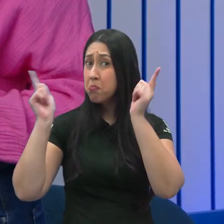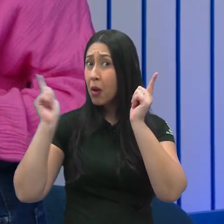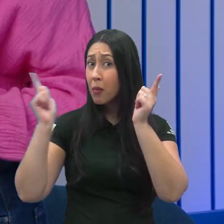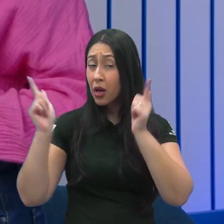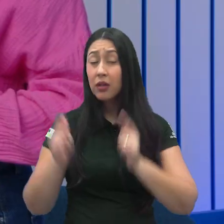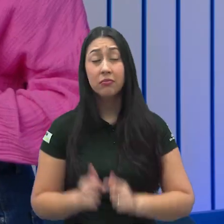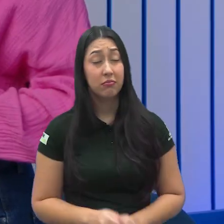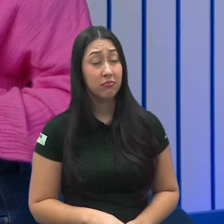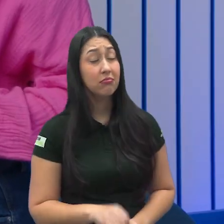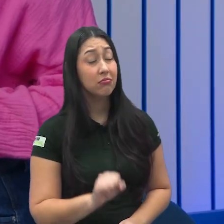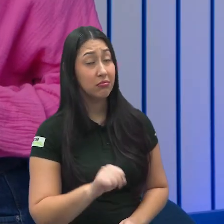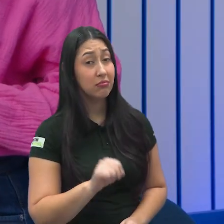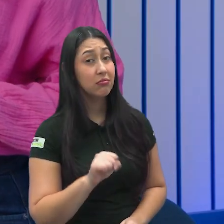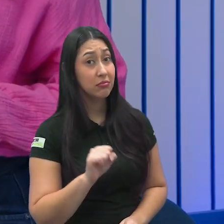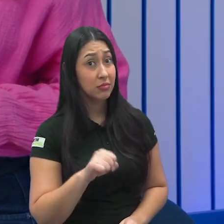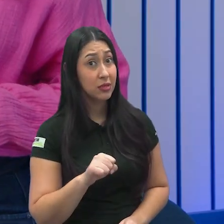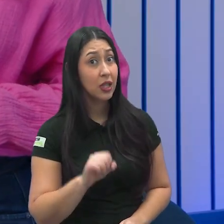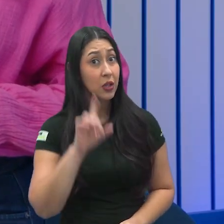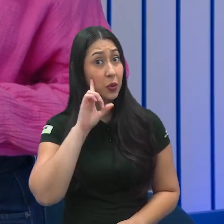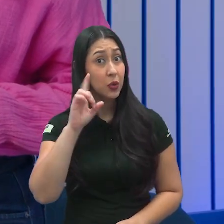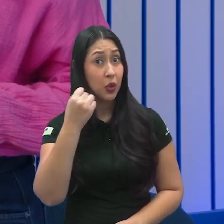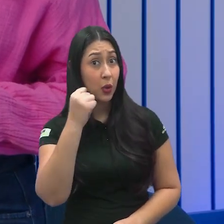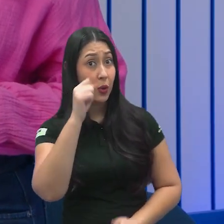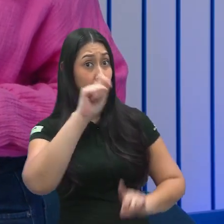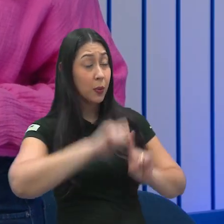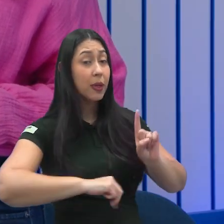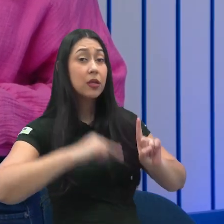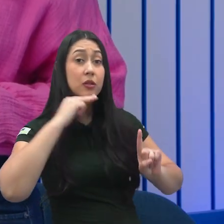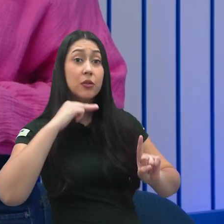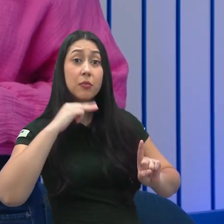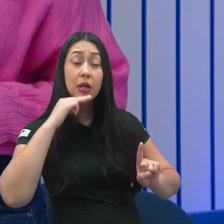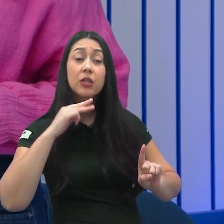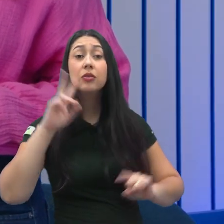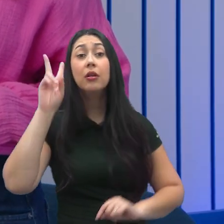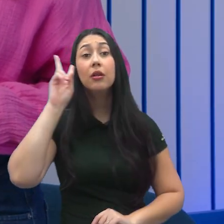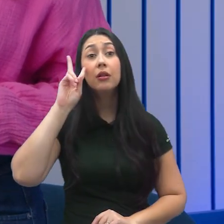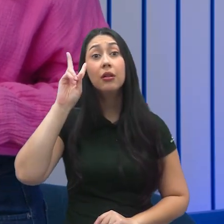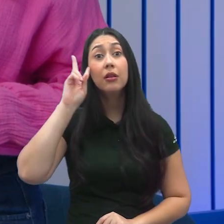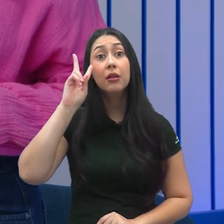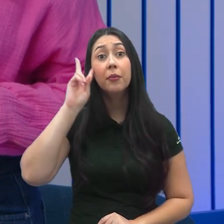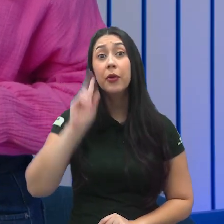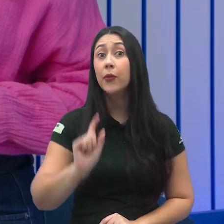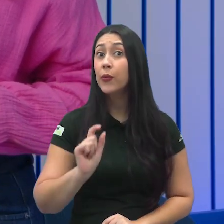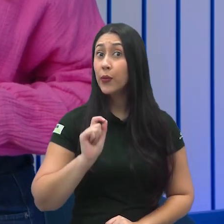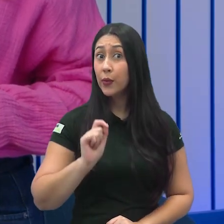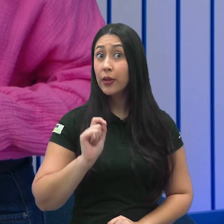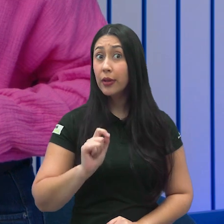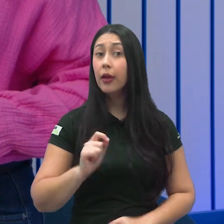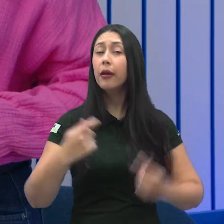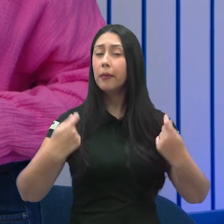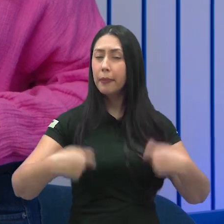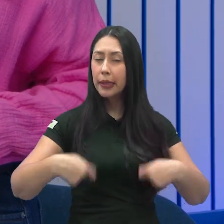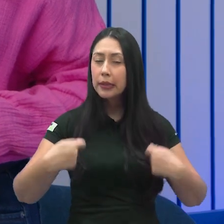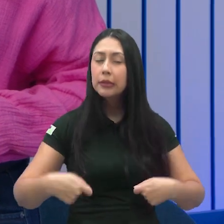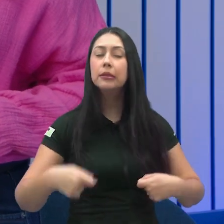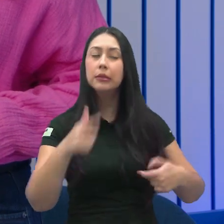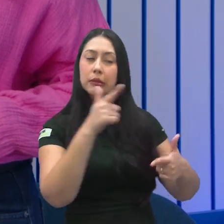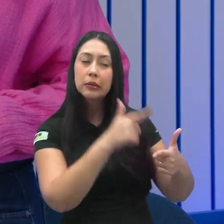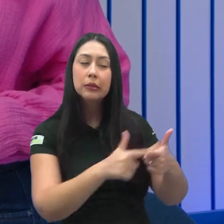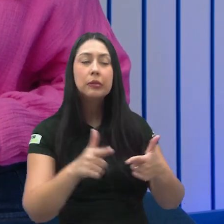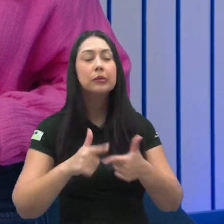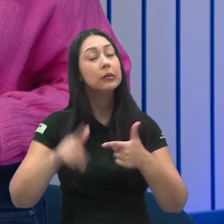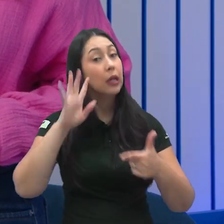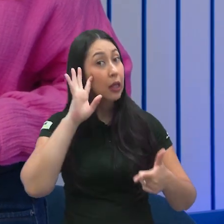manifestações. Exatamente. E olha só, o 8 de março também serve para lembrarmos que ainda há muitas situações